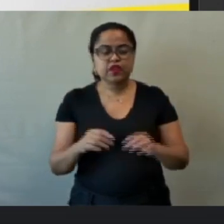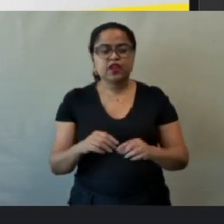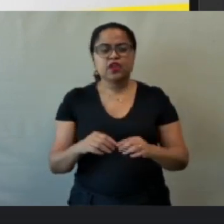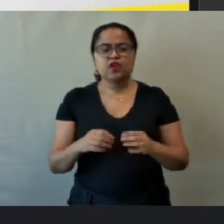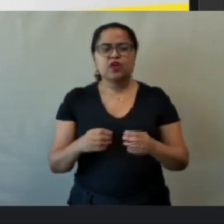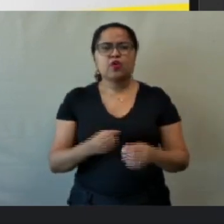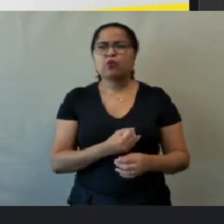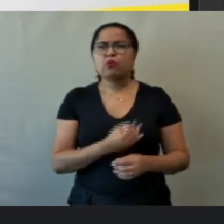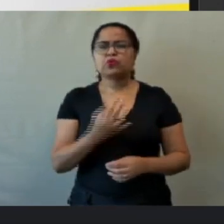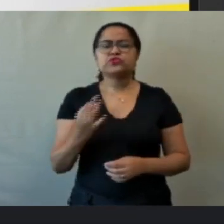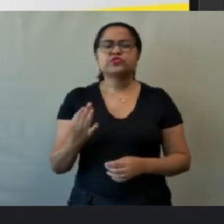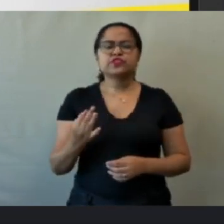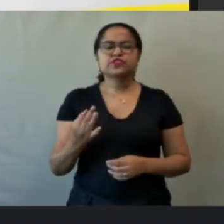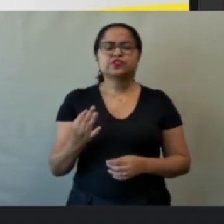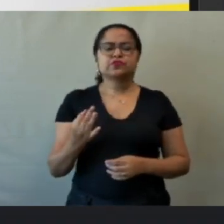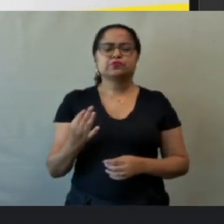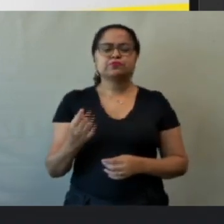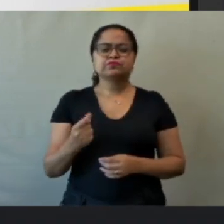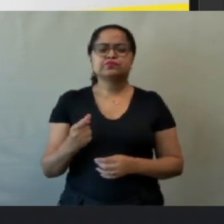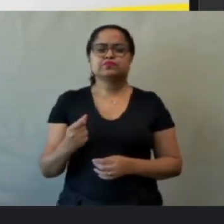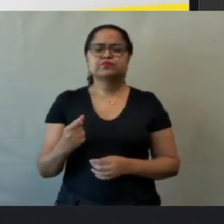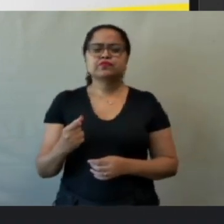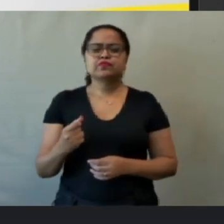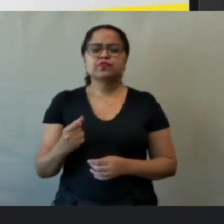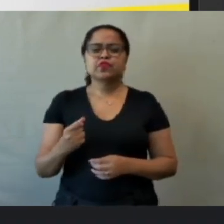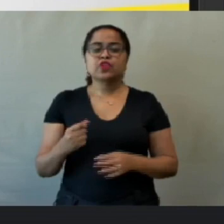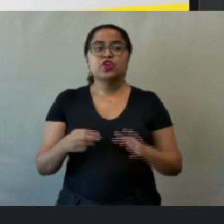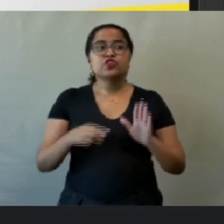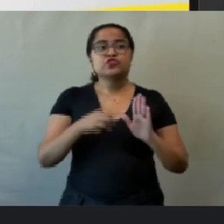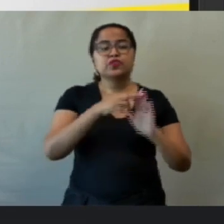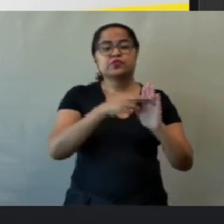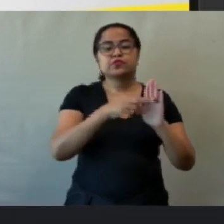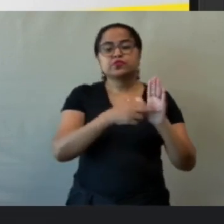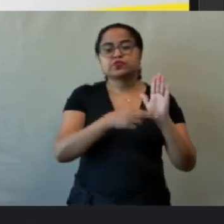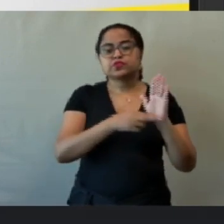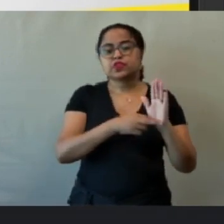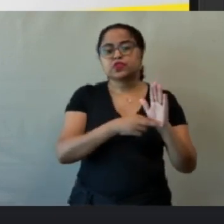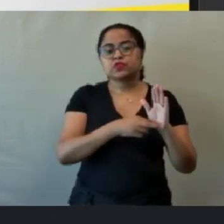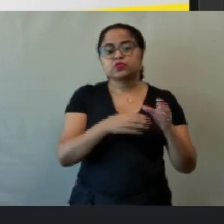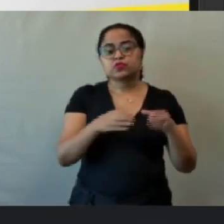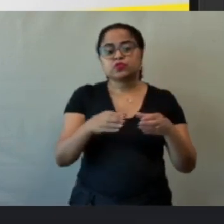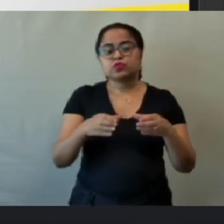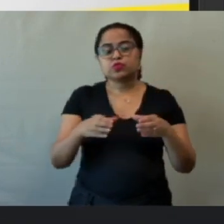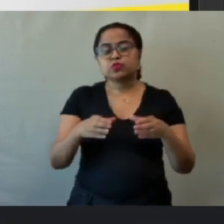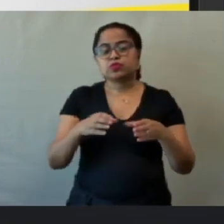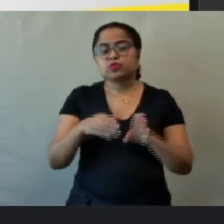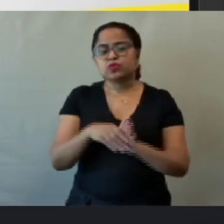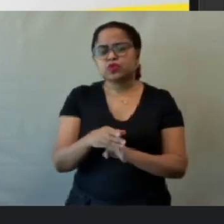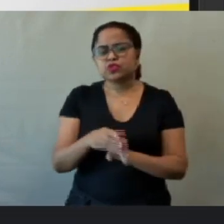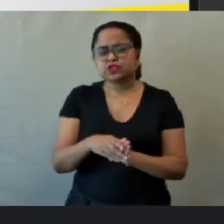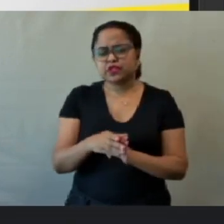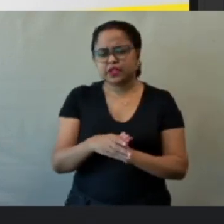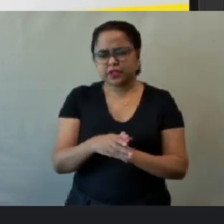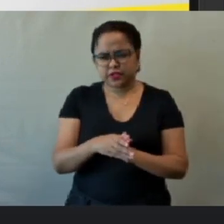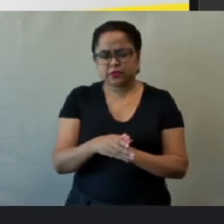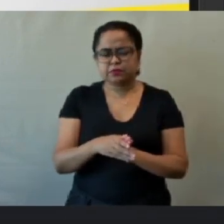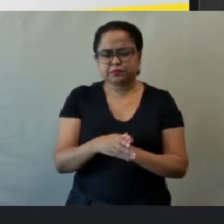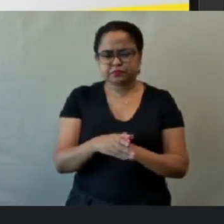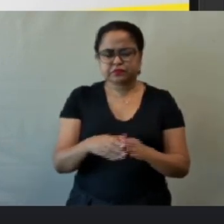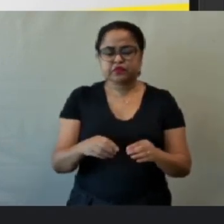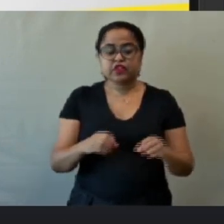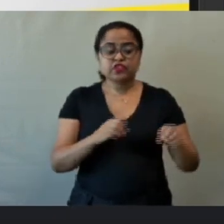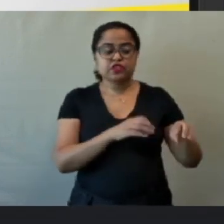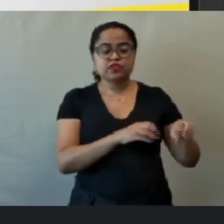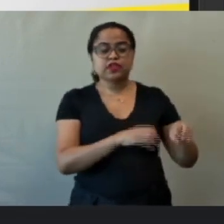a partir do que a gente tem de resolução do Conselho Nacional de Educação. Então, a referência nossa é uma resolução do Conselho Nacional de Educação para